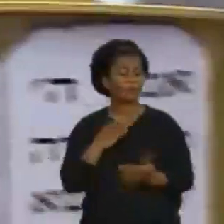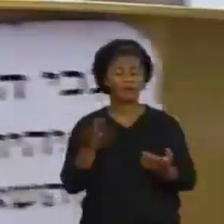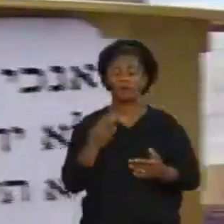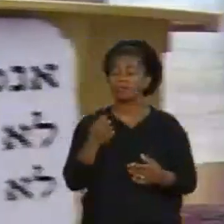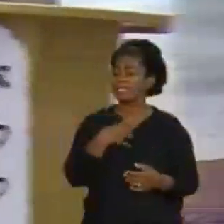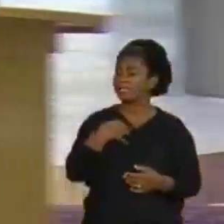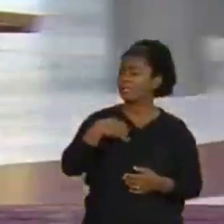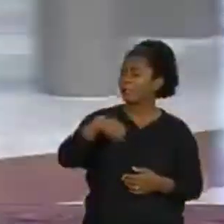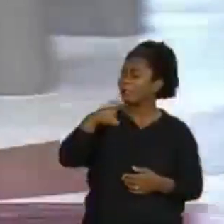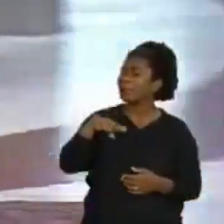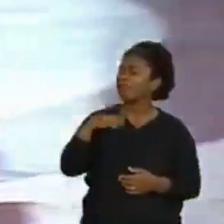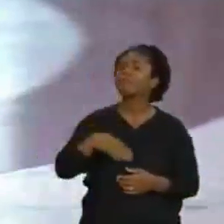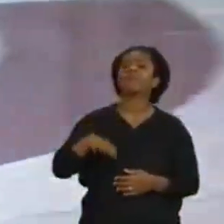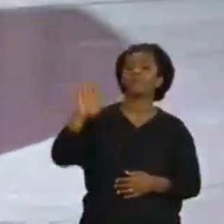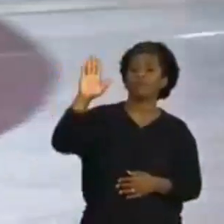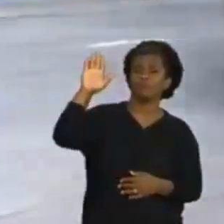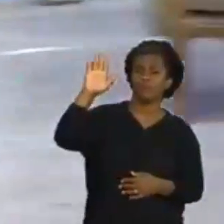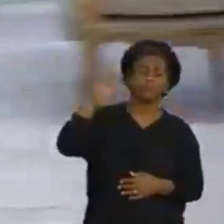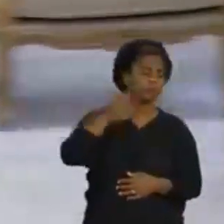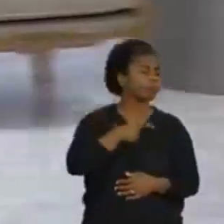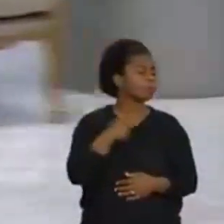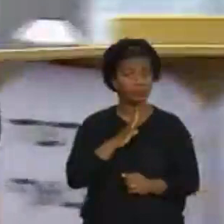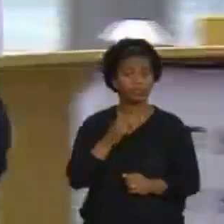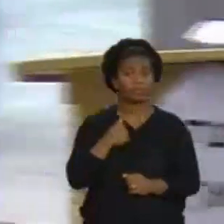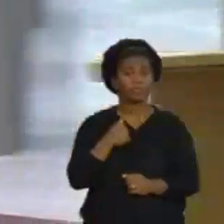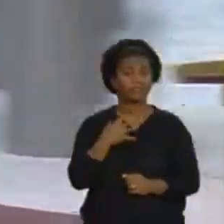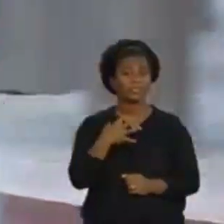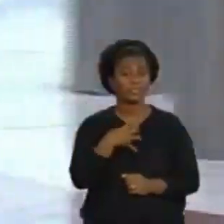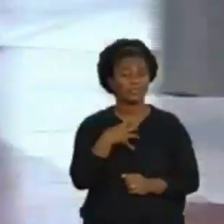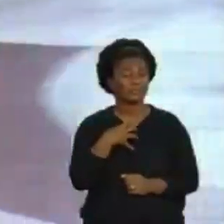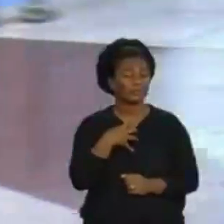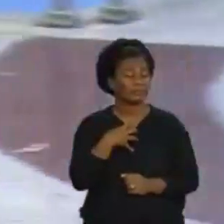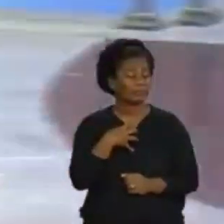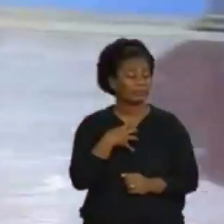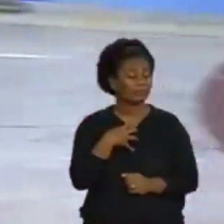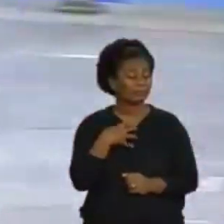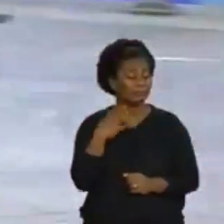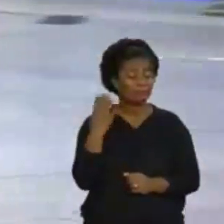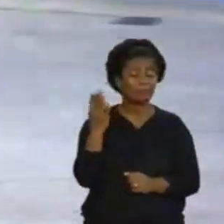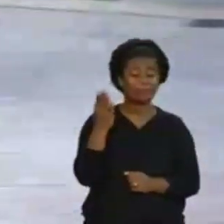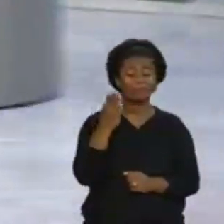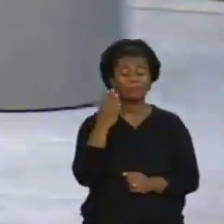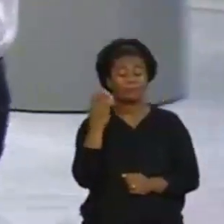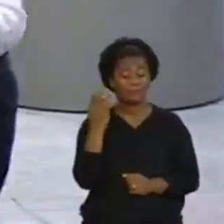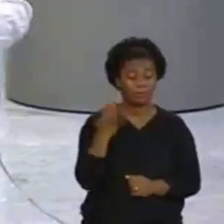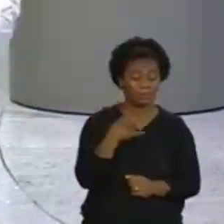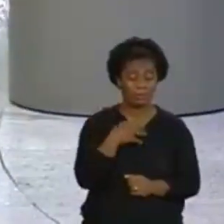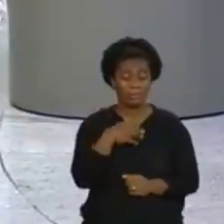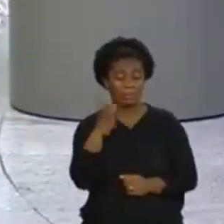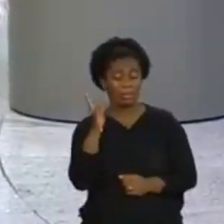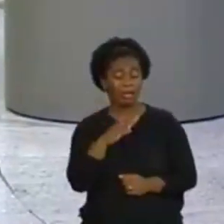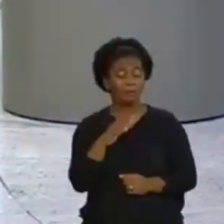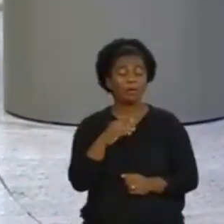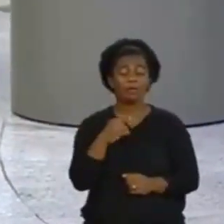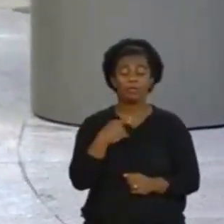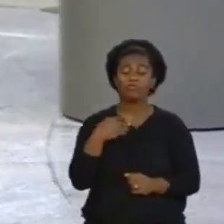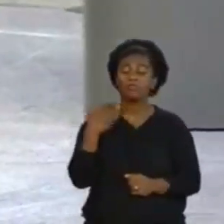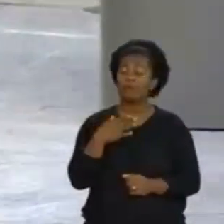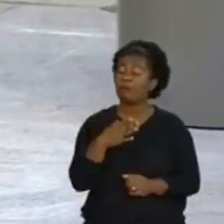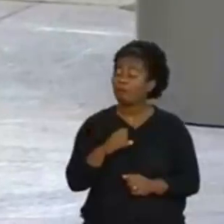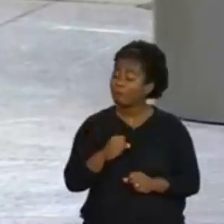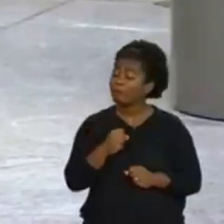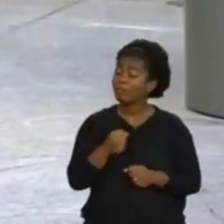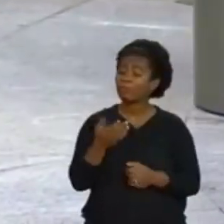Estou sentindo mais nada. Levante a mão para o pastor chegar até você. Eu estava passando mal, estava sentindo mal. Só eu sei como é que o senhor chegou aqui sentindo